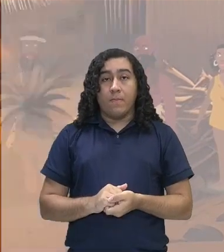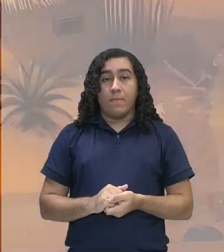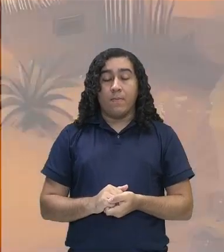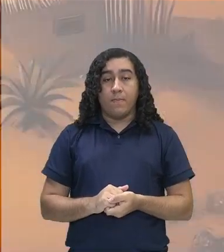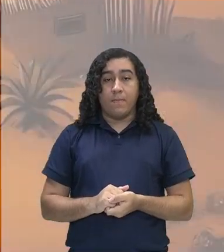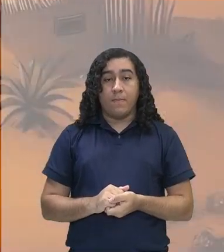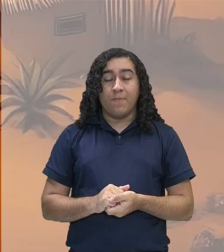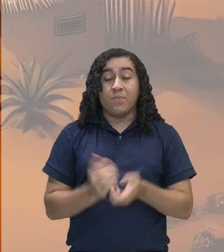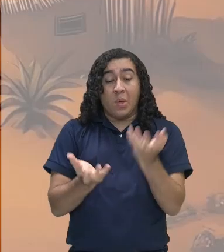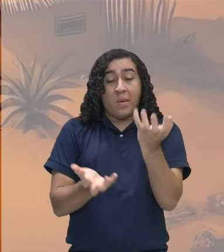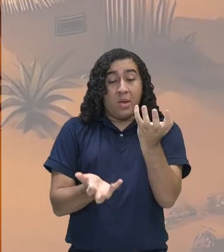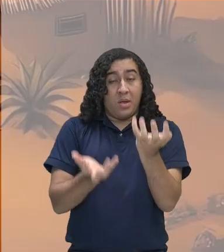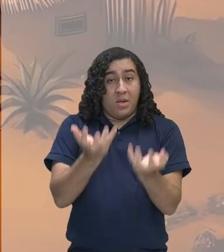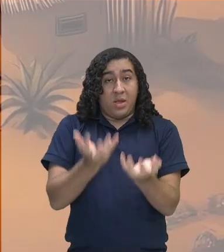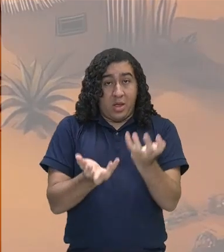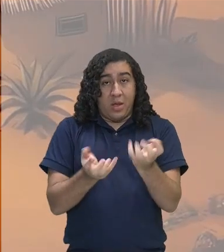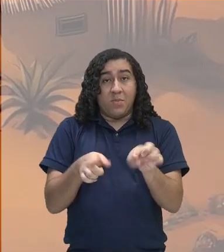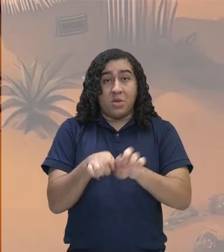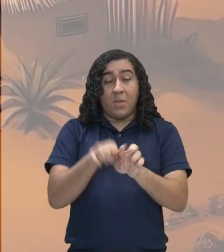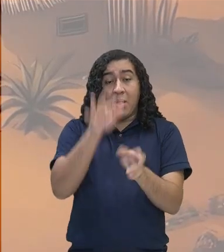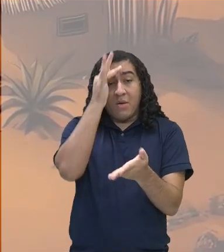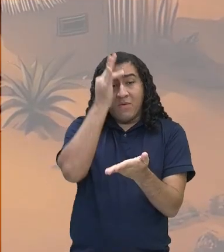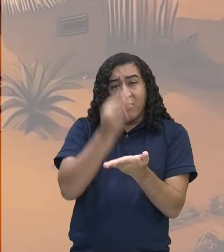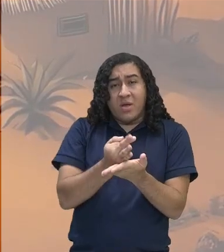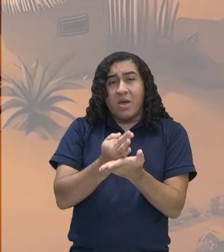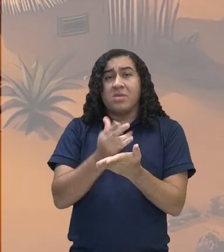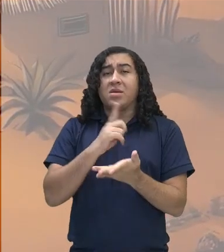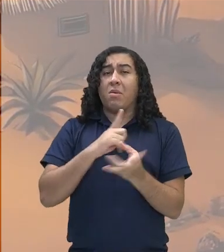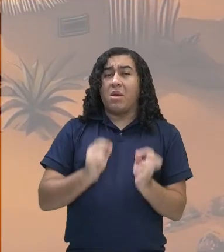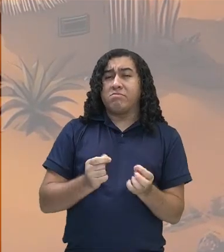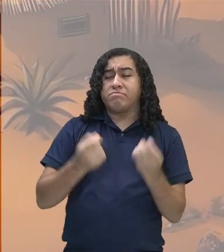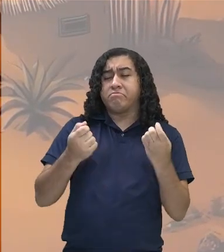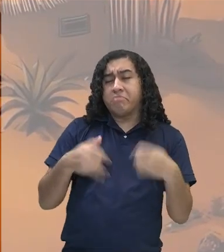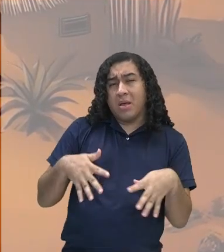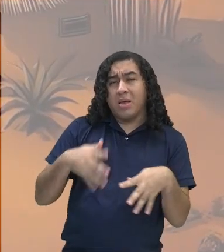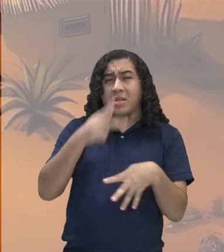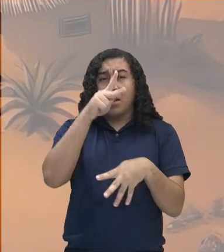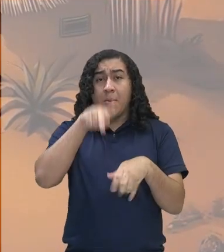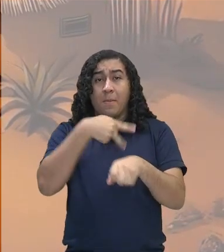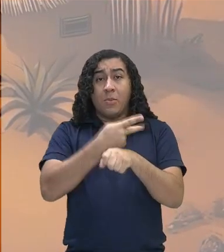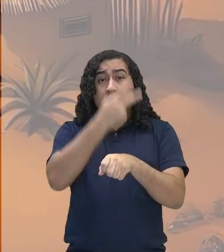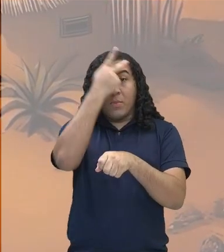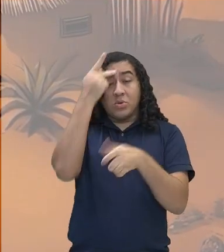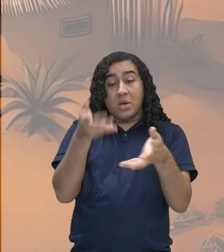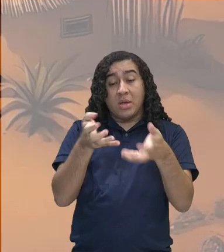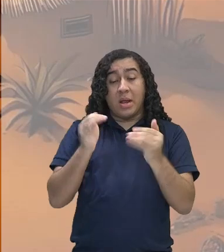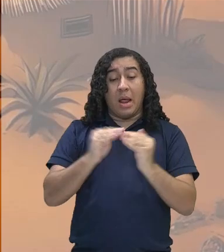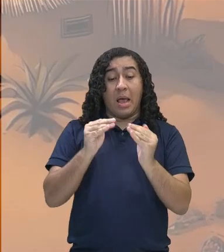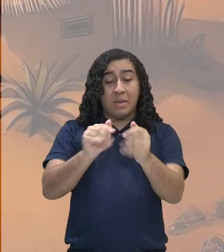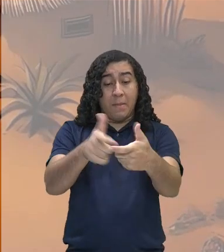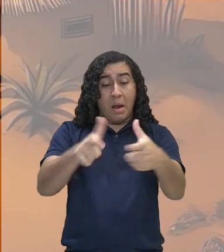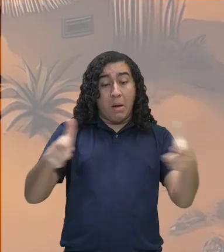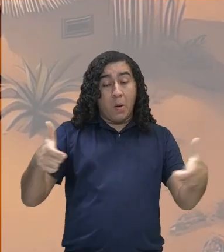A harmonia em Ifé ficou monótona e as pessoas passaram a desejar casas maiores,